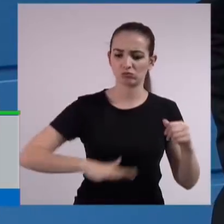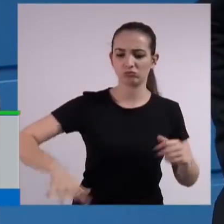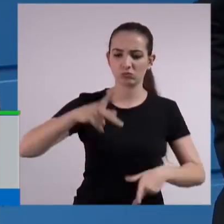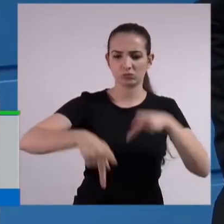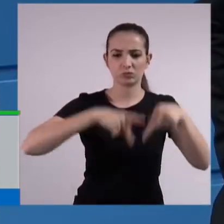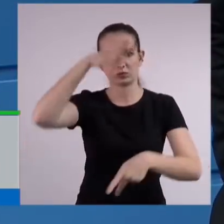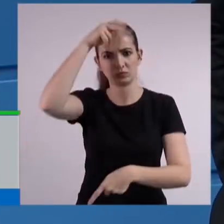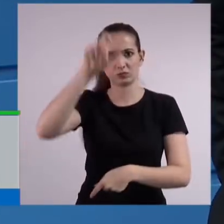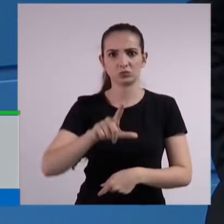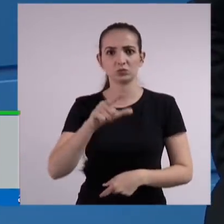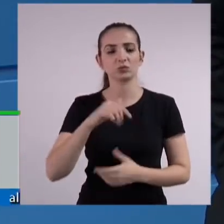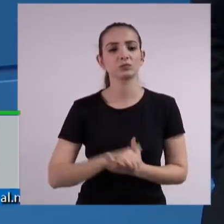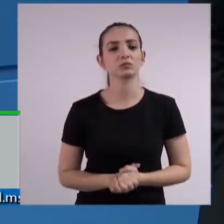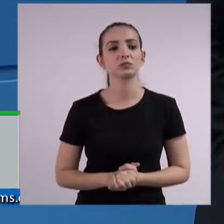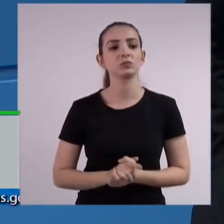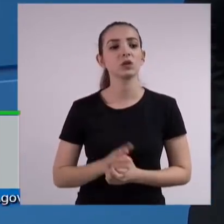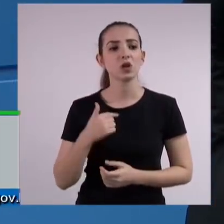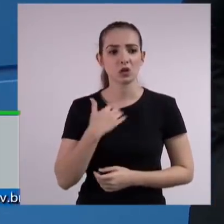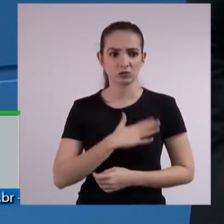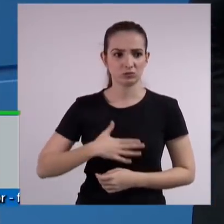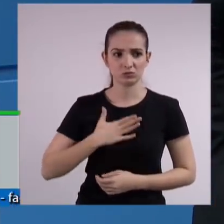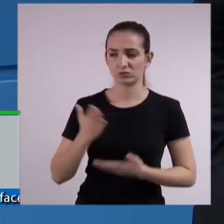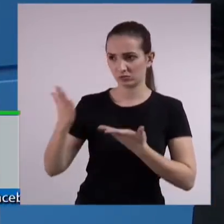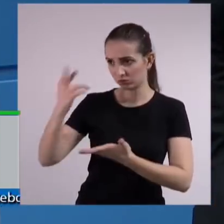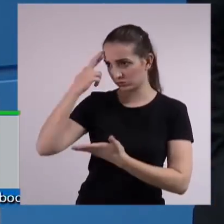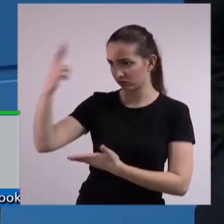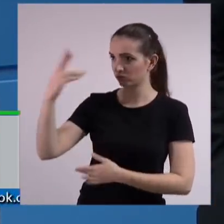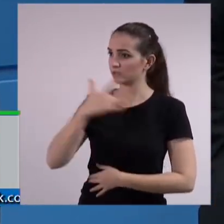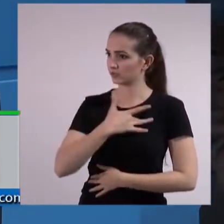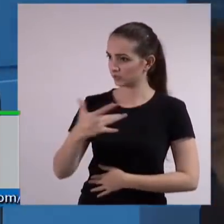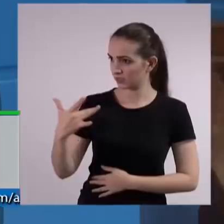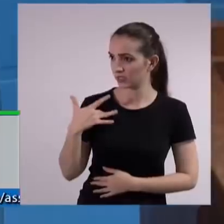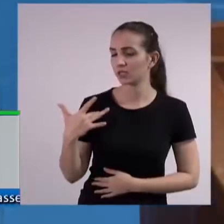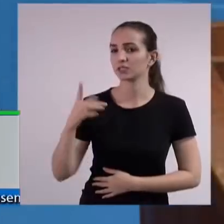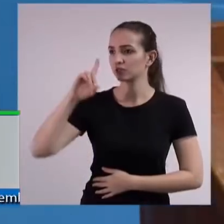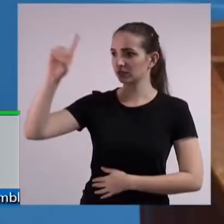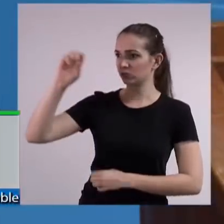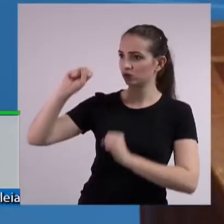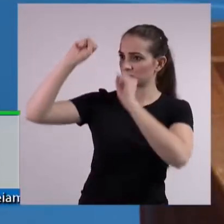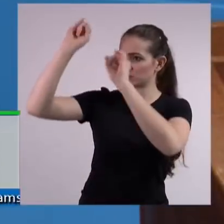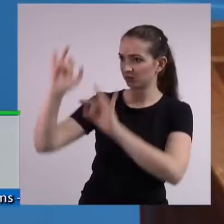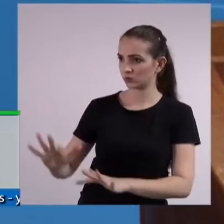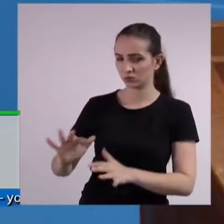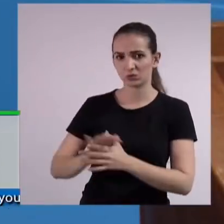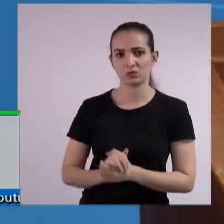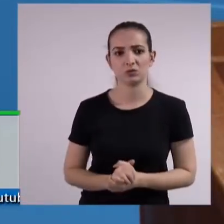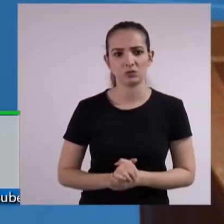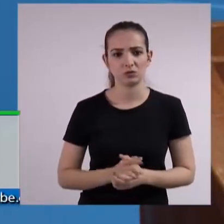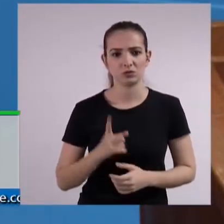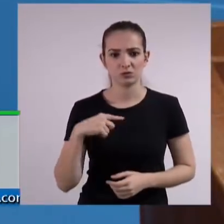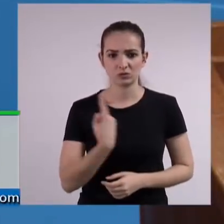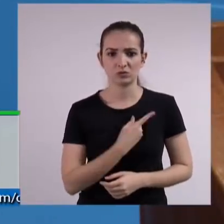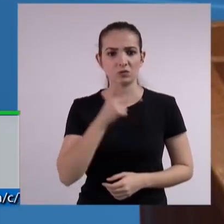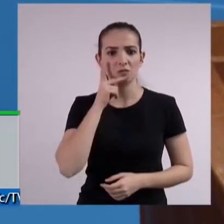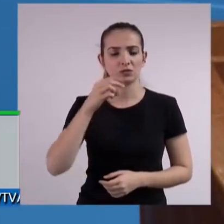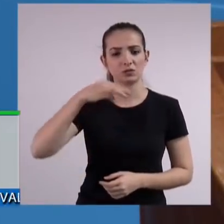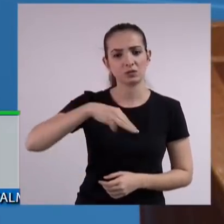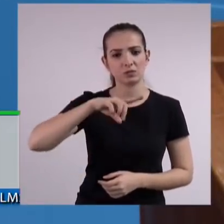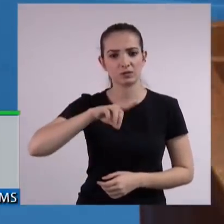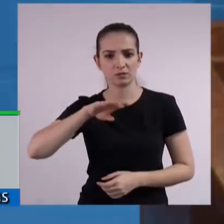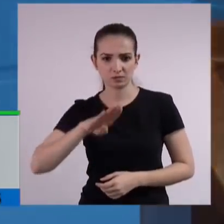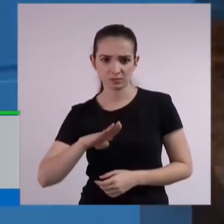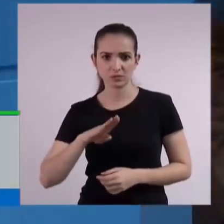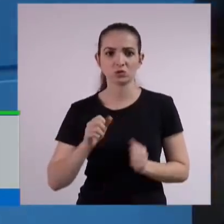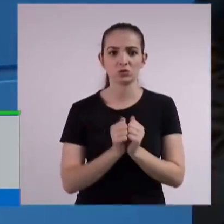Grosso do Sul. Eu desejo a Vossa Excelência saúde, que Deus te abençoe e que nós, do